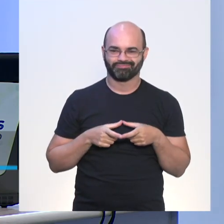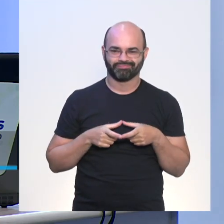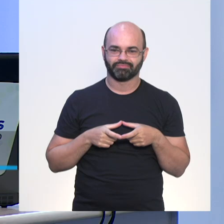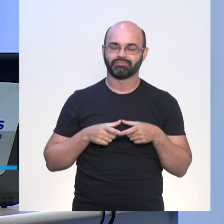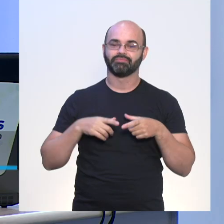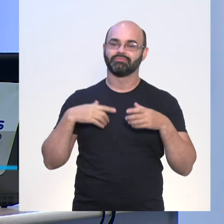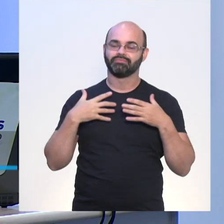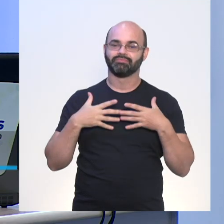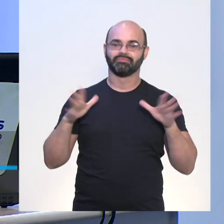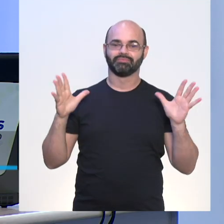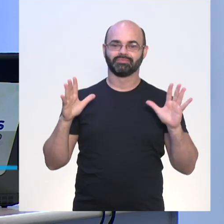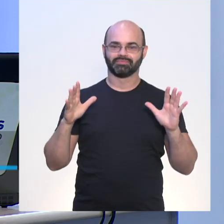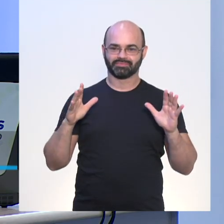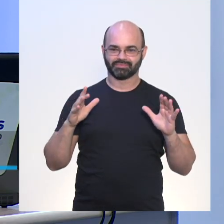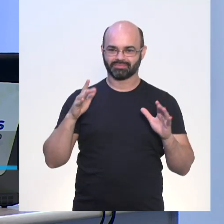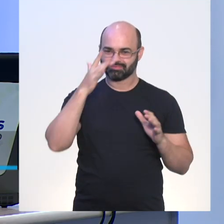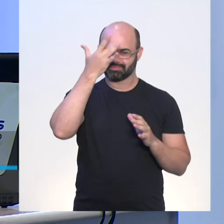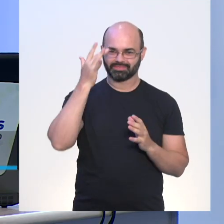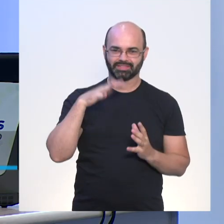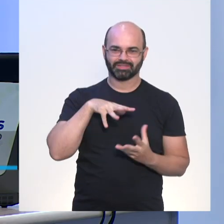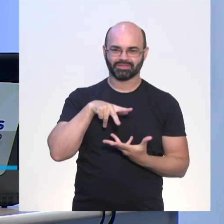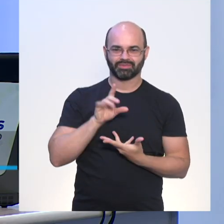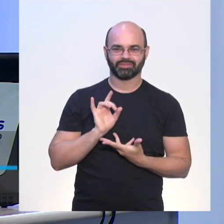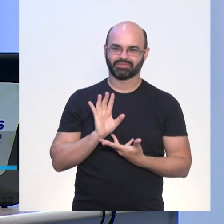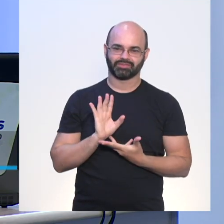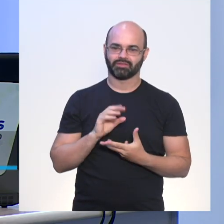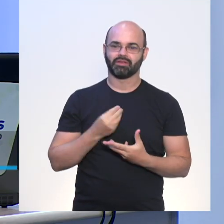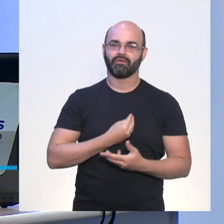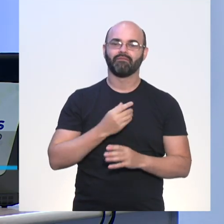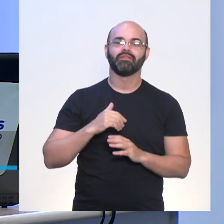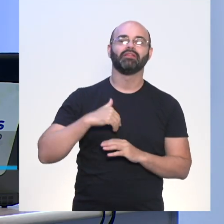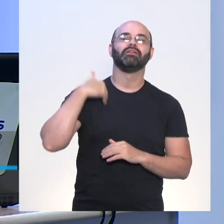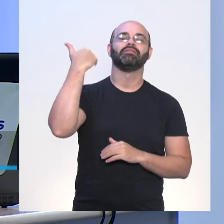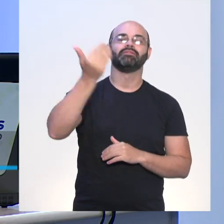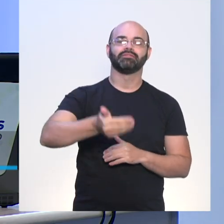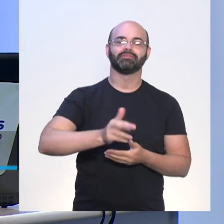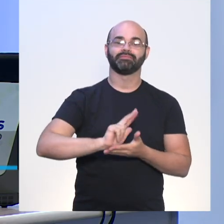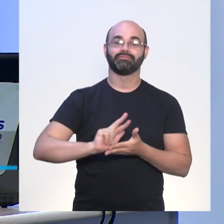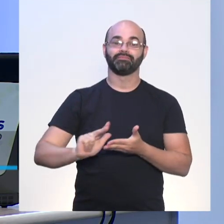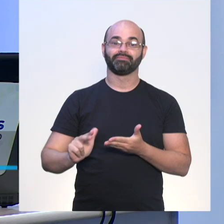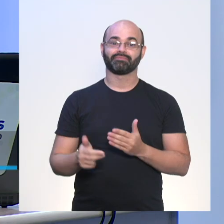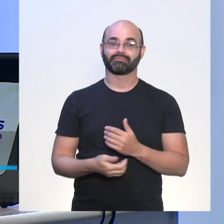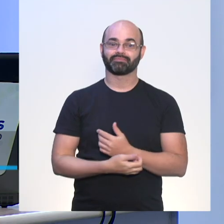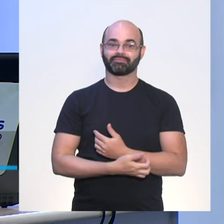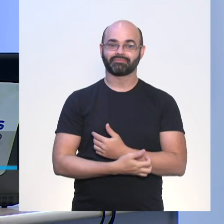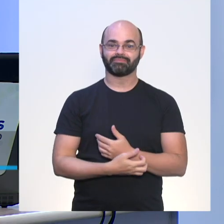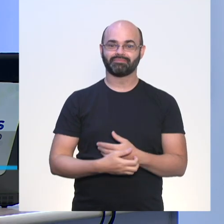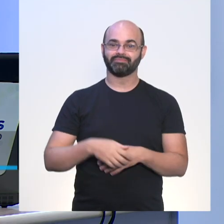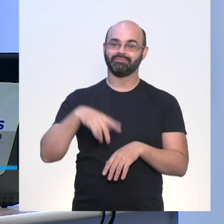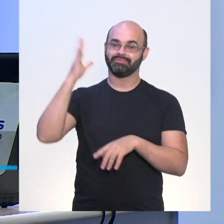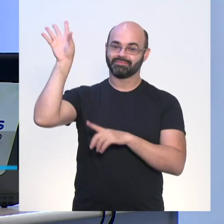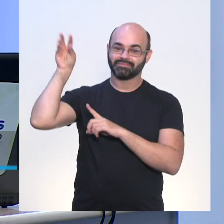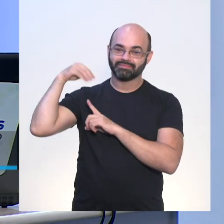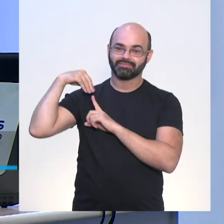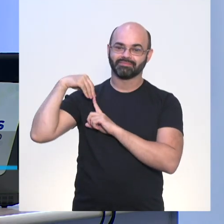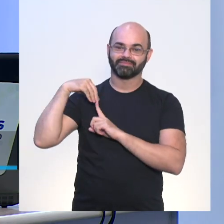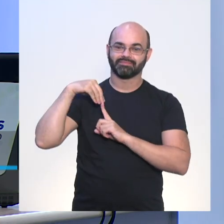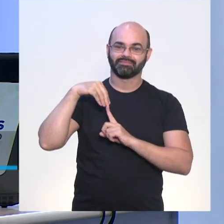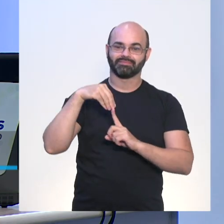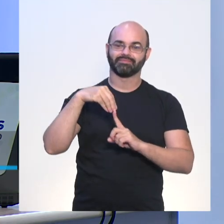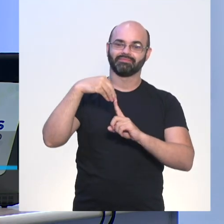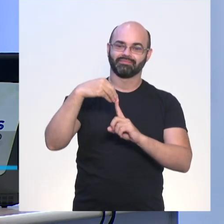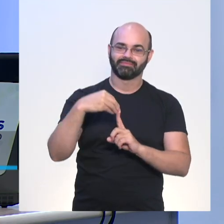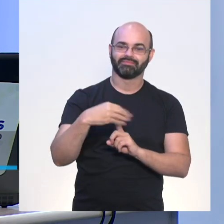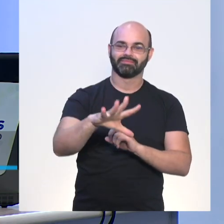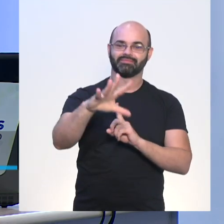da nossa humanidade e daqui onde a gente vive. Nossa, só um mensageiro sideral, talvez,